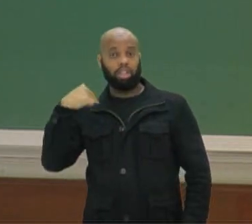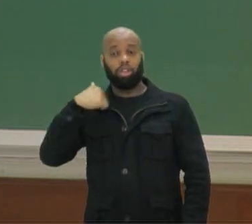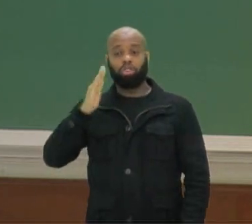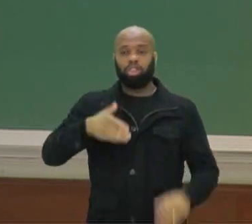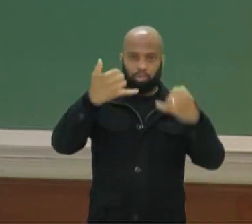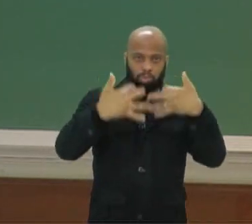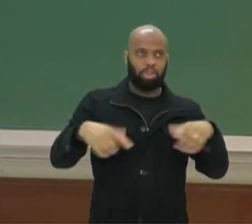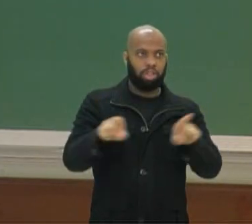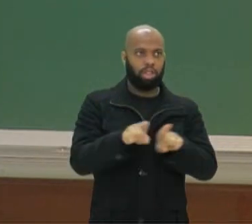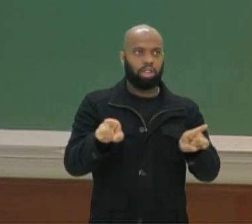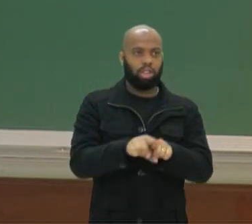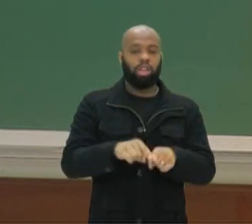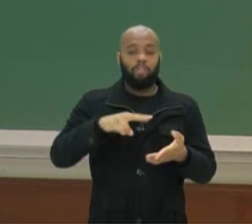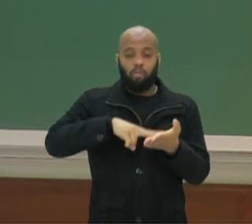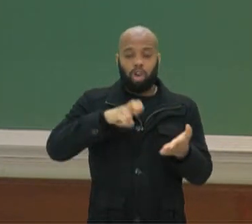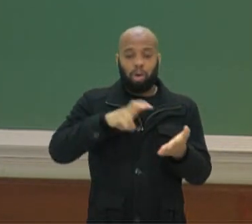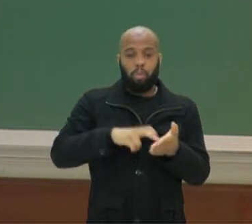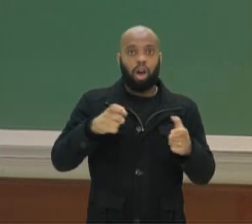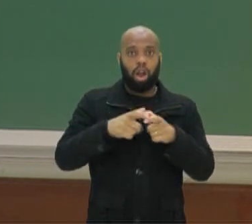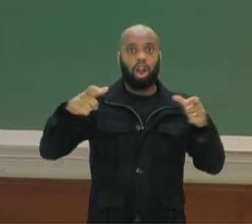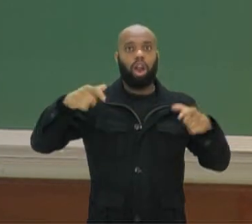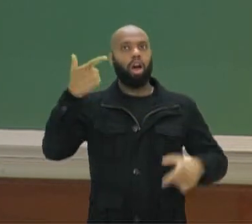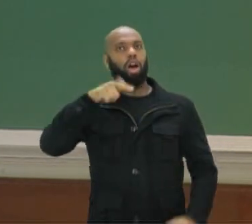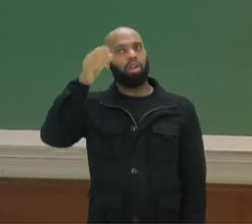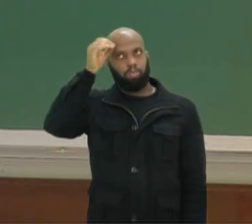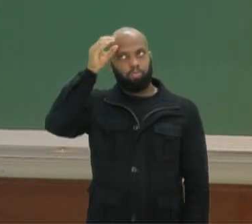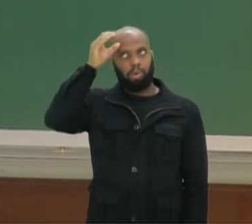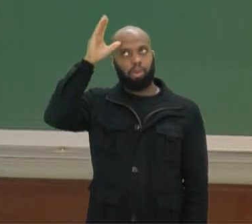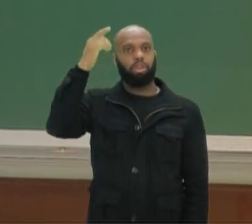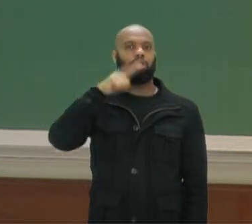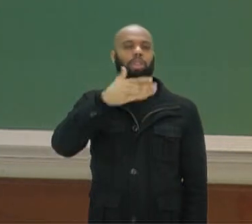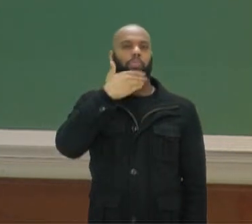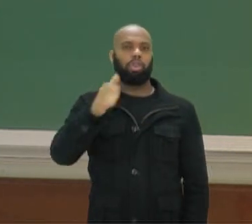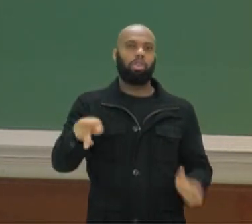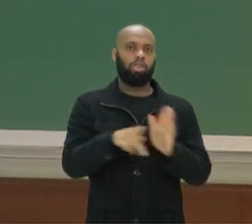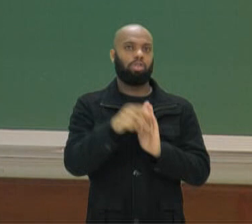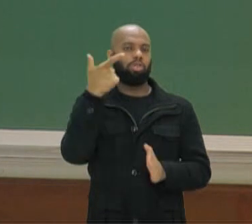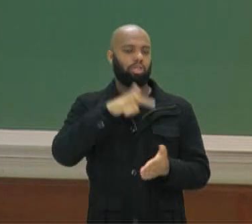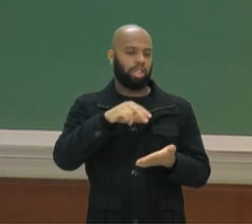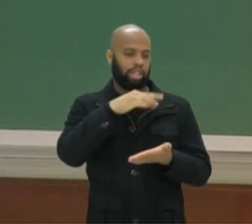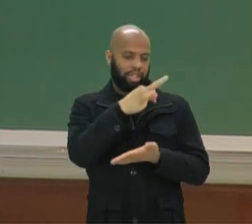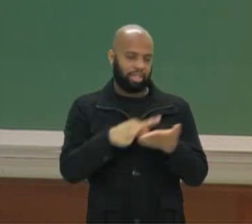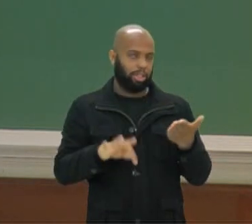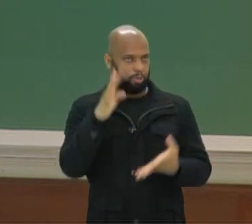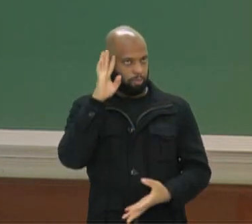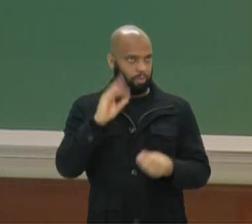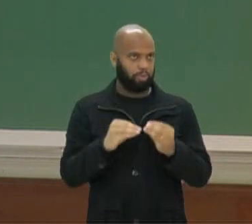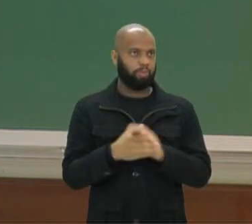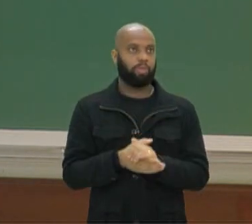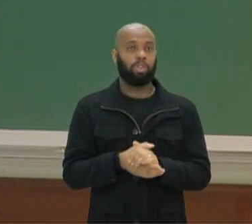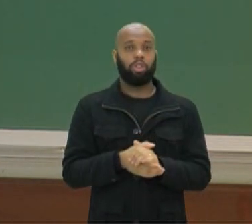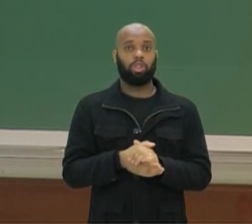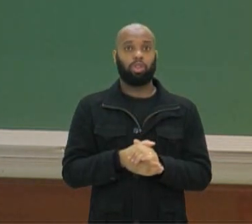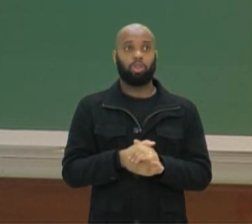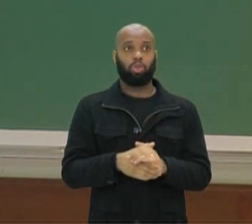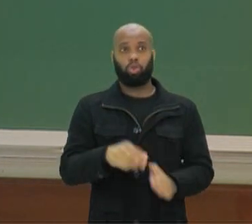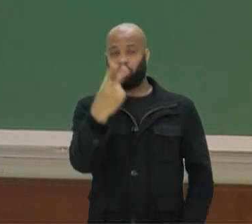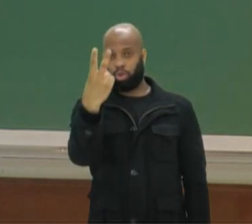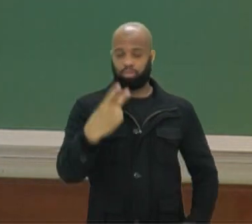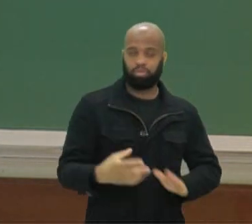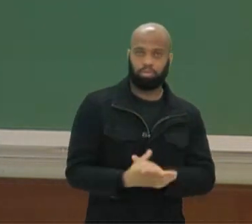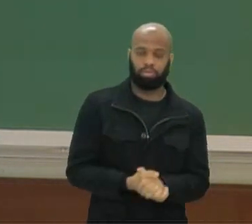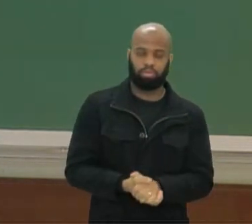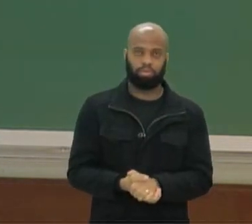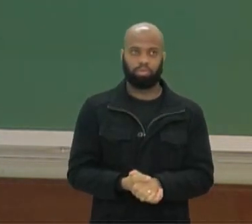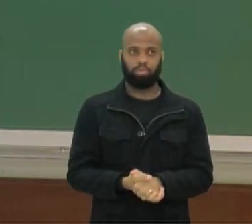anteriores. Ampliação de vocabulário. Então, quanto mais palavras a gente souber, melhor para entender o texto. 2. To be afraid